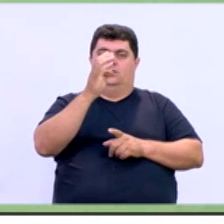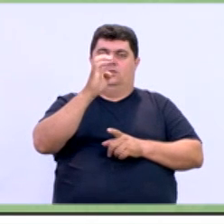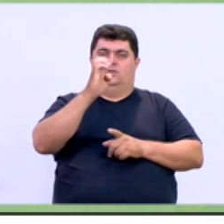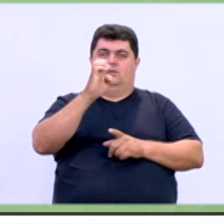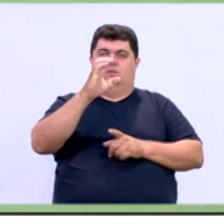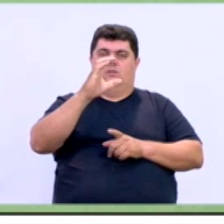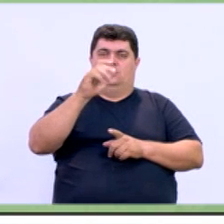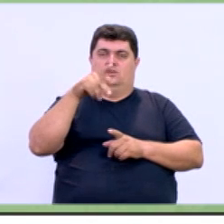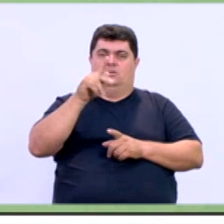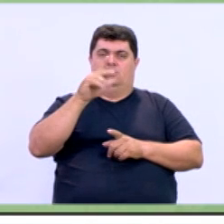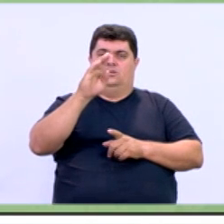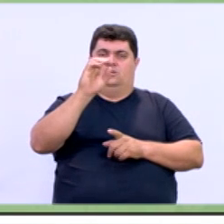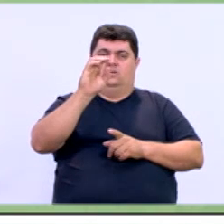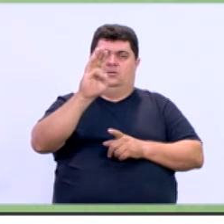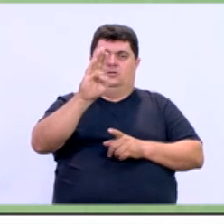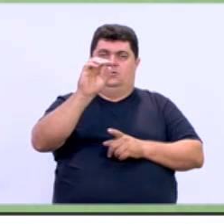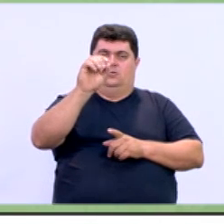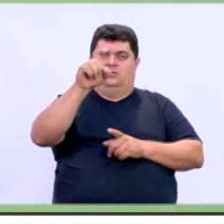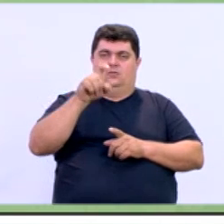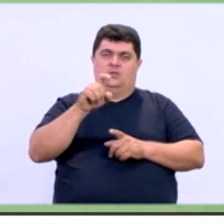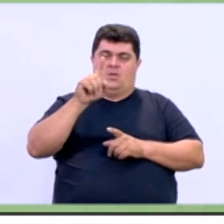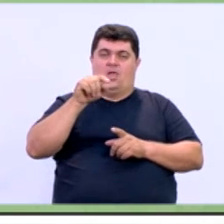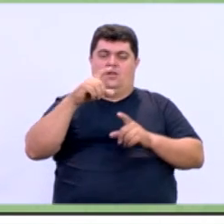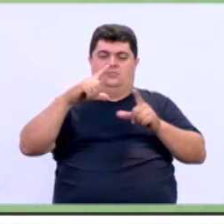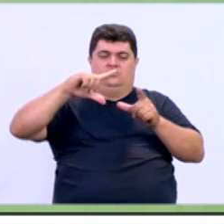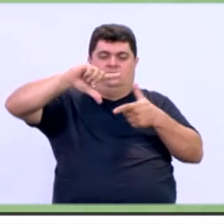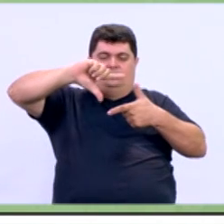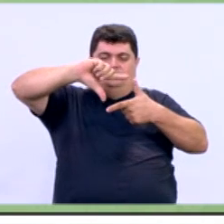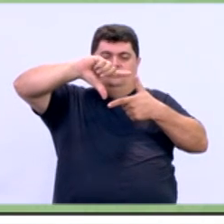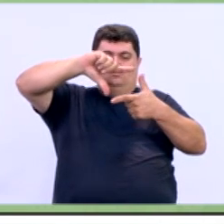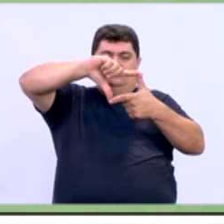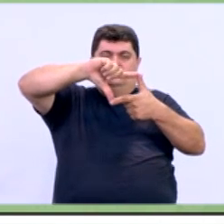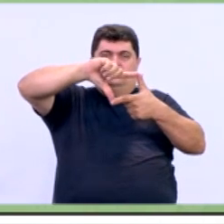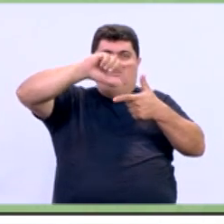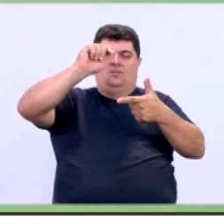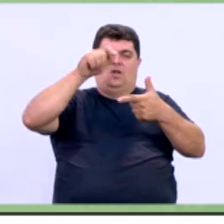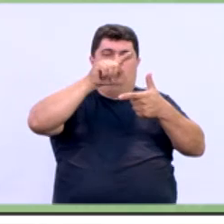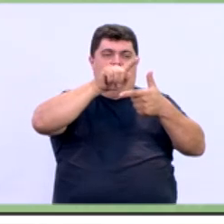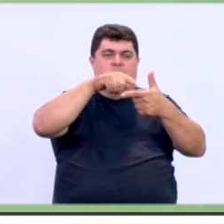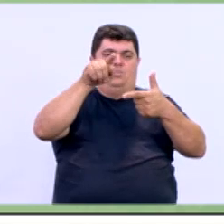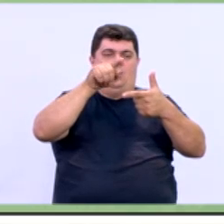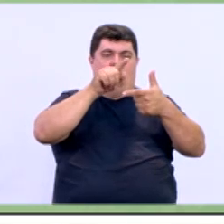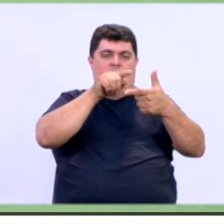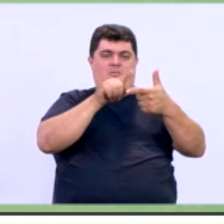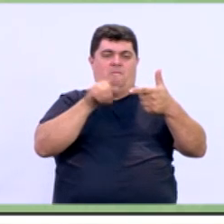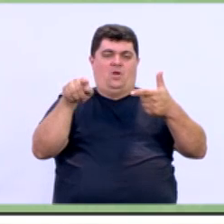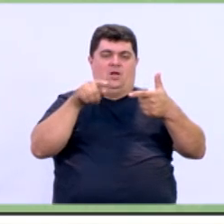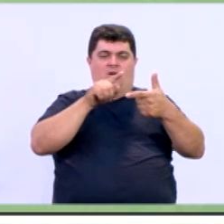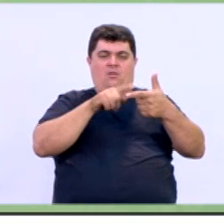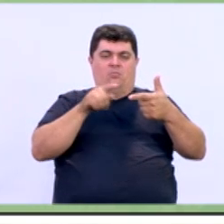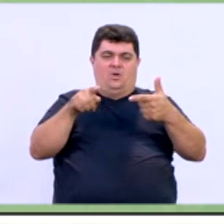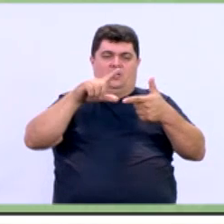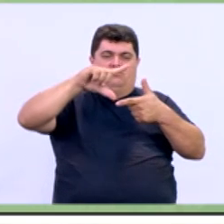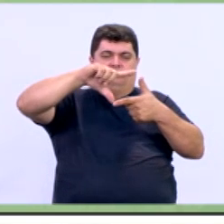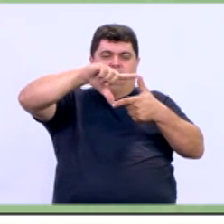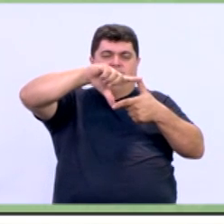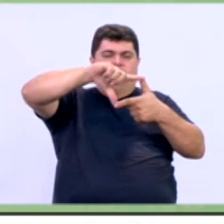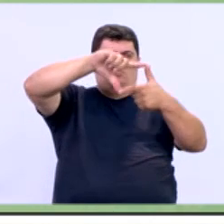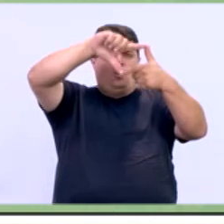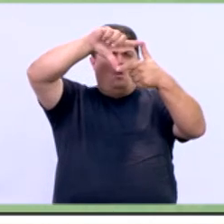aquele normalmente apresentado com uma caixinha, que eu posso fazer múltiplas seleções, então eu posso marcar mais de